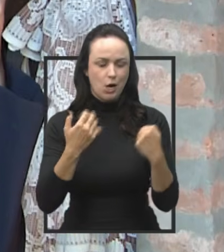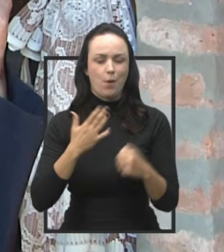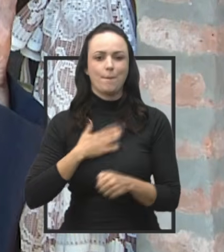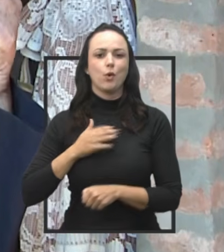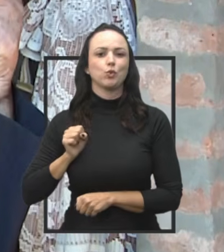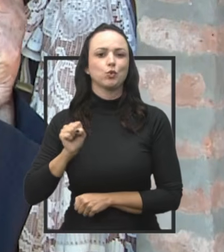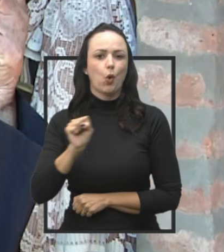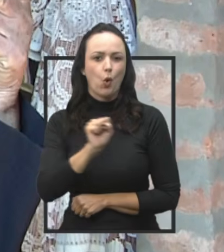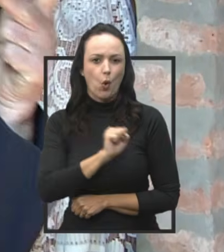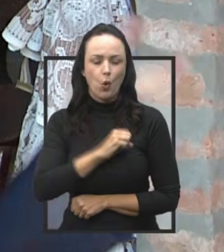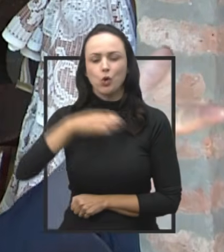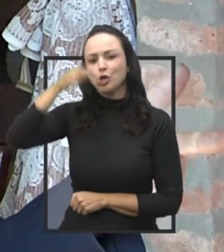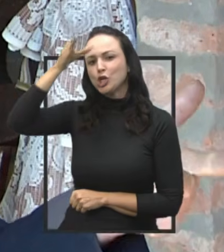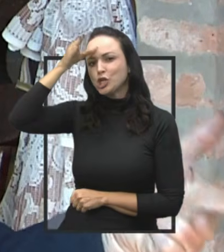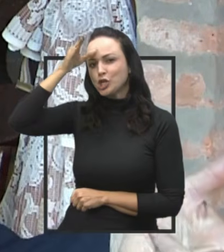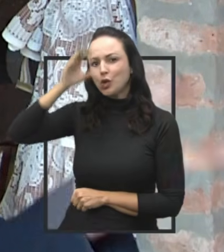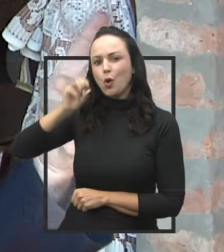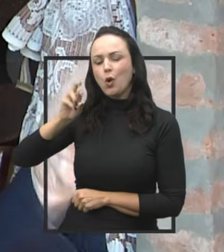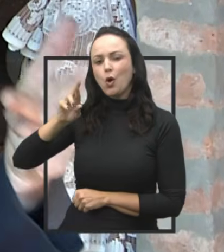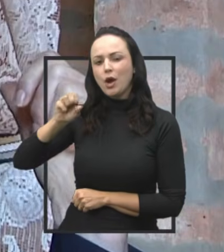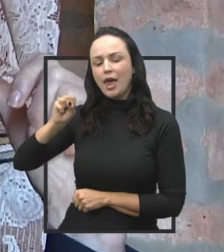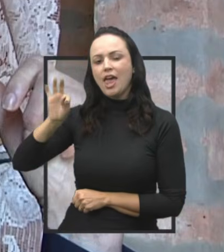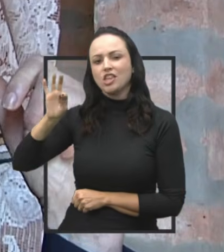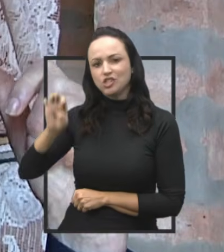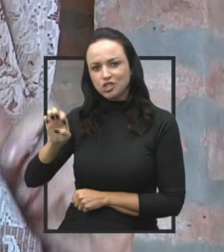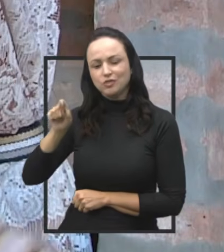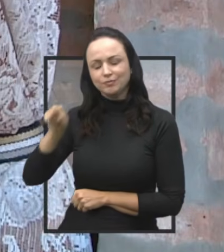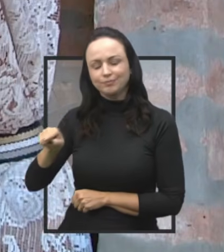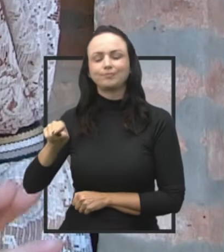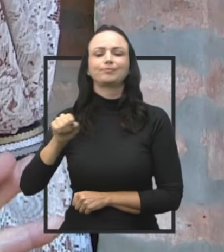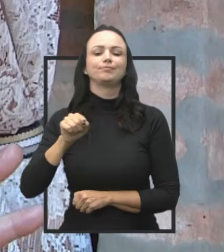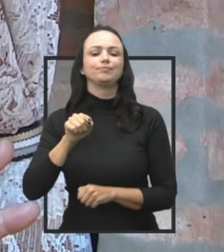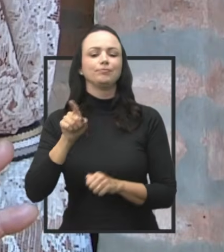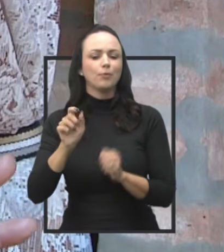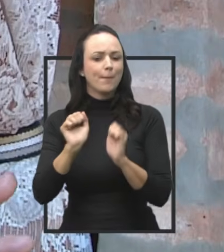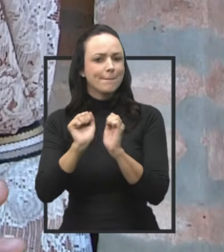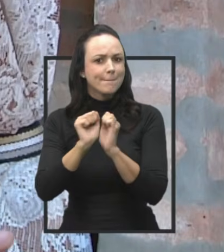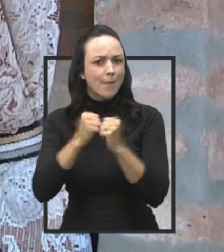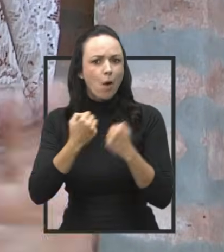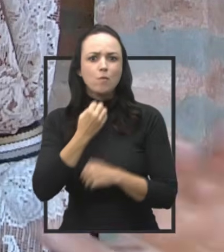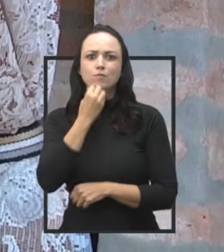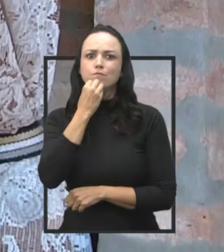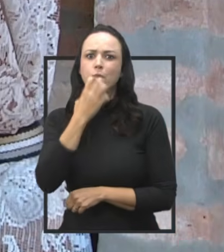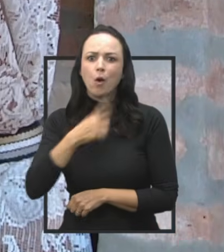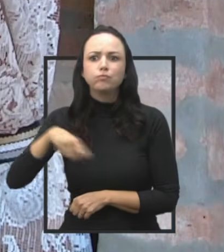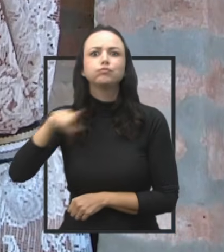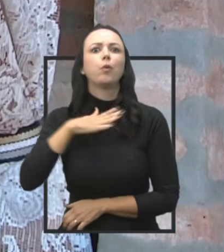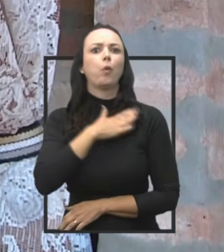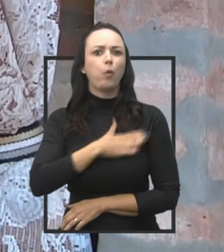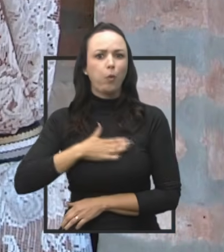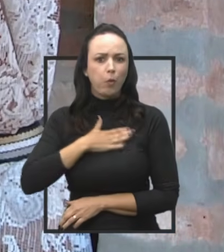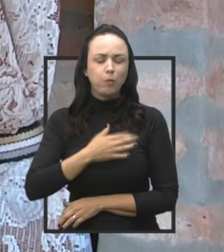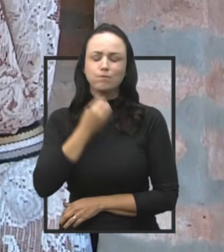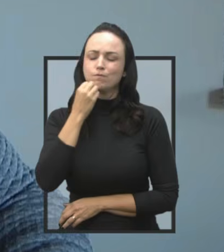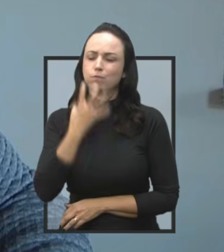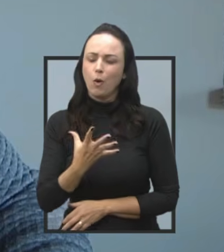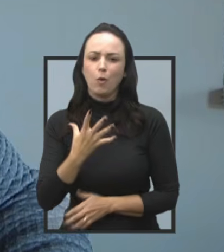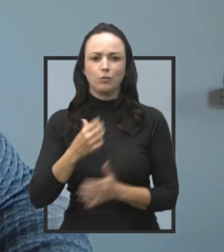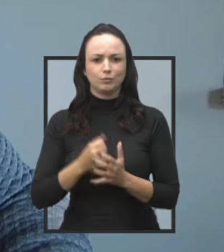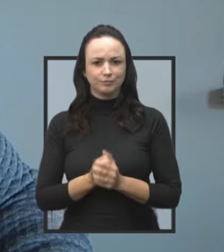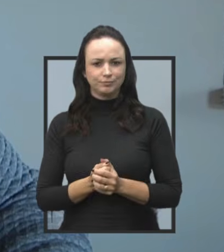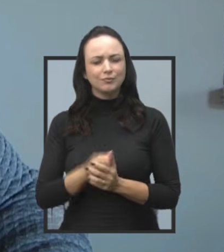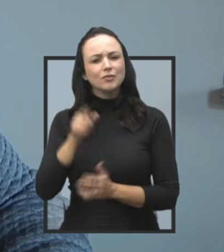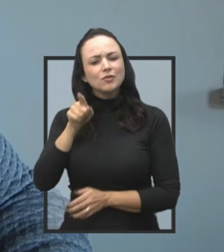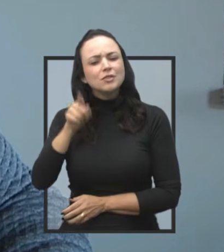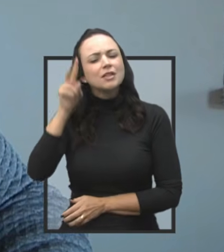sogro, o tio Oreste, e um pão assim, recomendado por todos, muito bom. A senhora